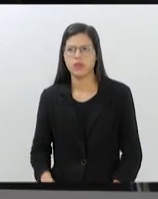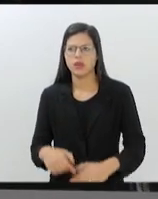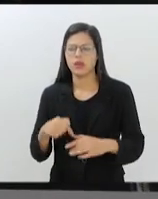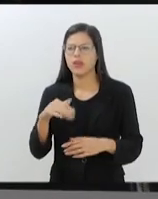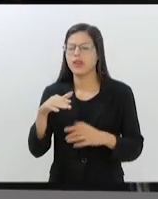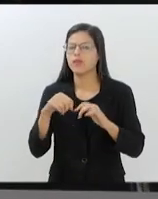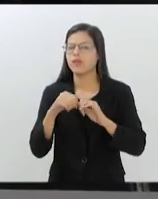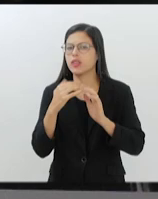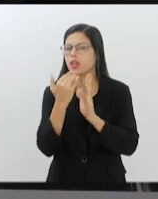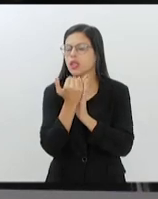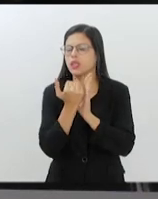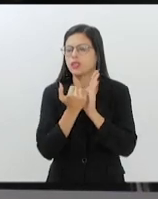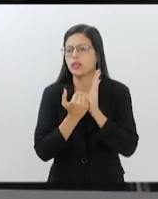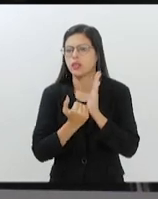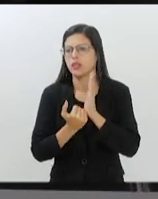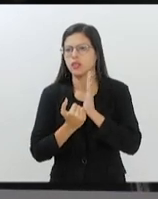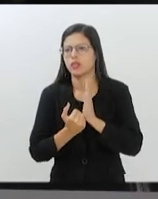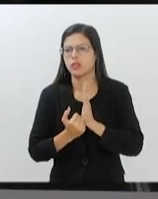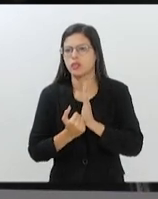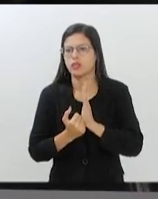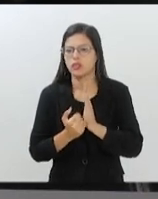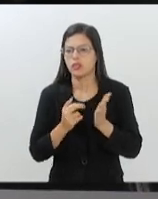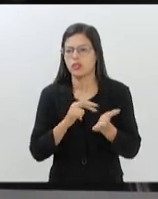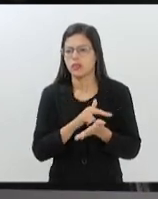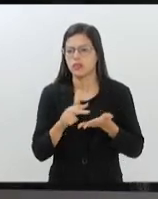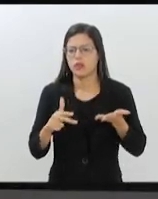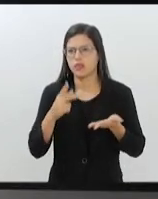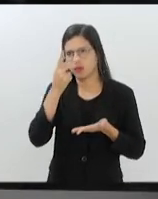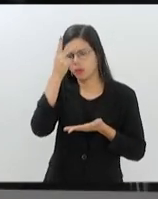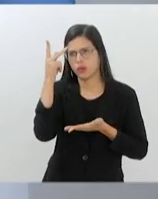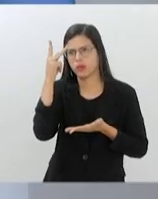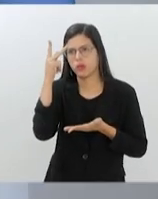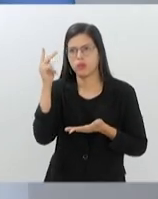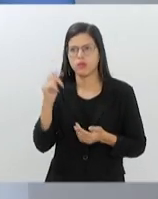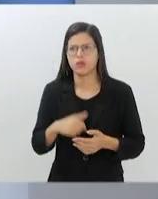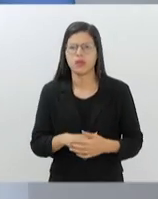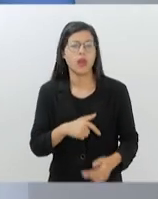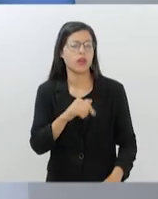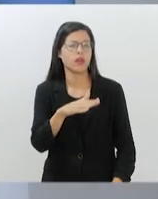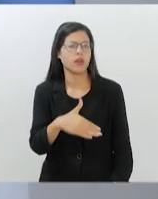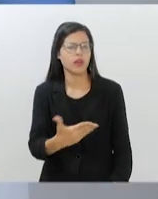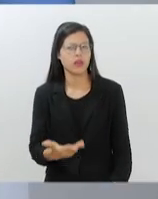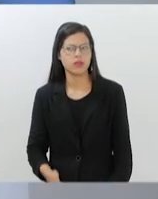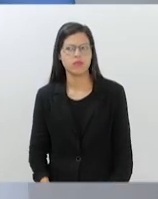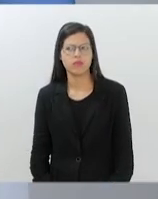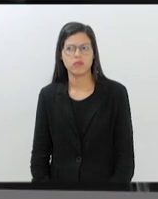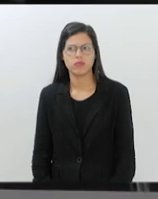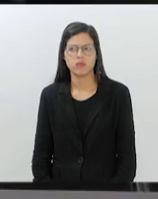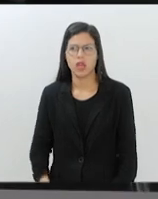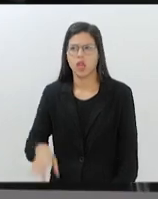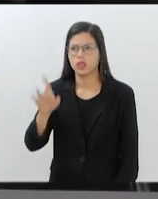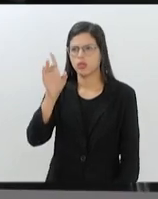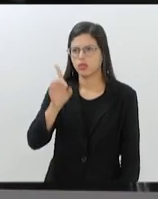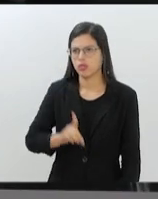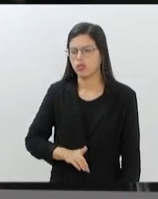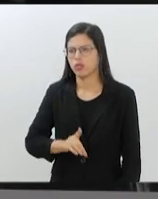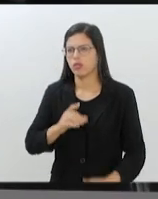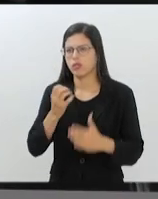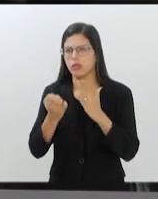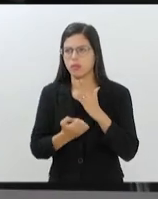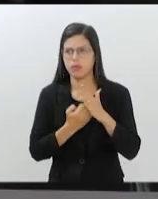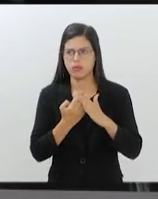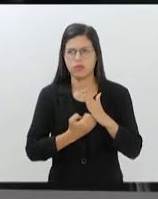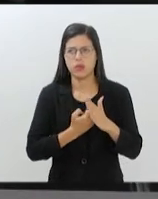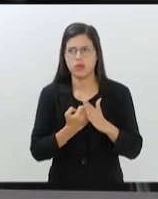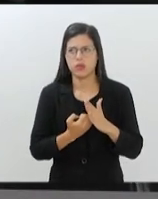lista quem faz a lista são várias pessoas quem são essas várias pessoas a direção da da empresa a gente vai